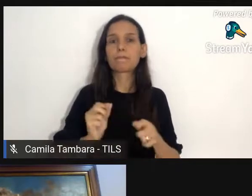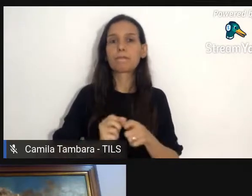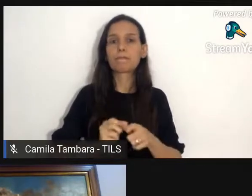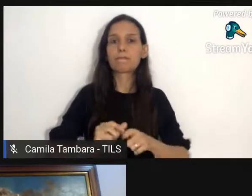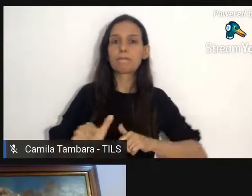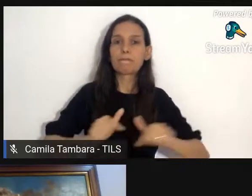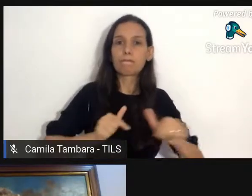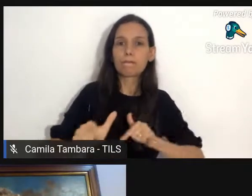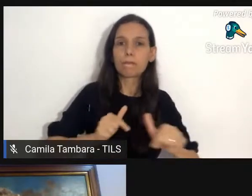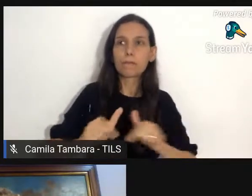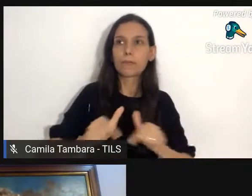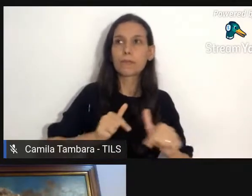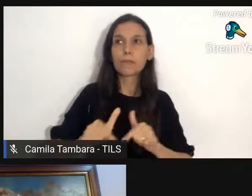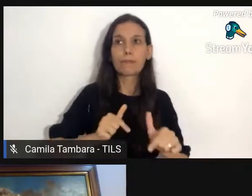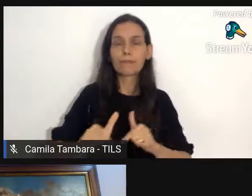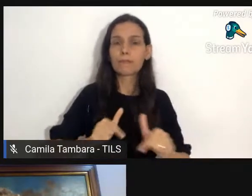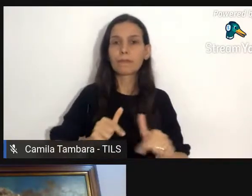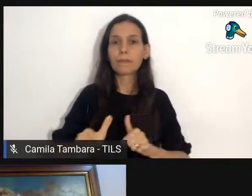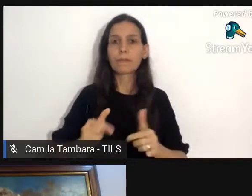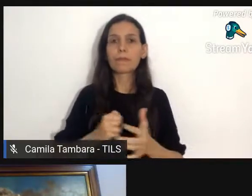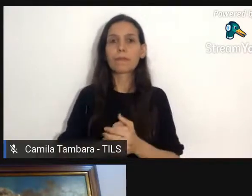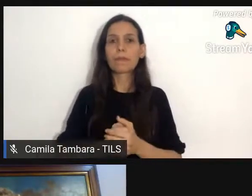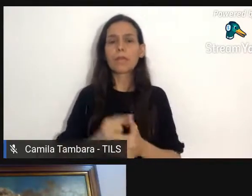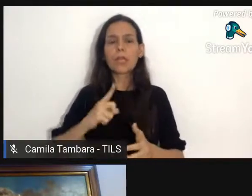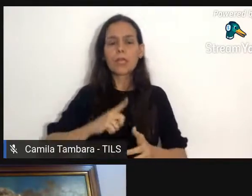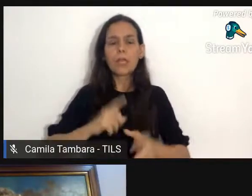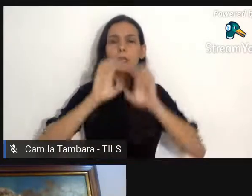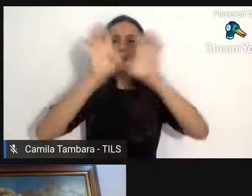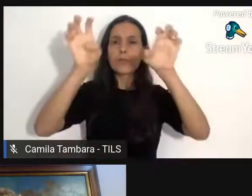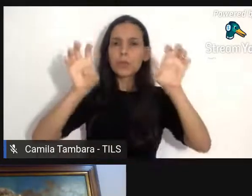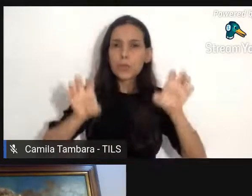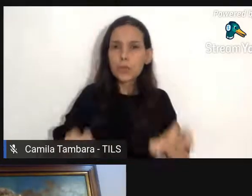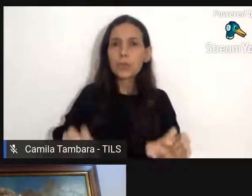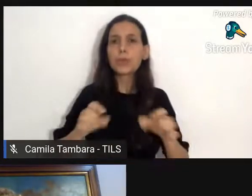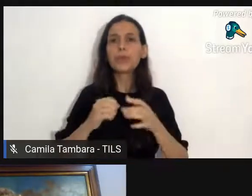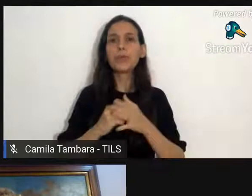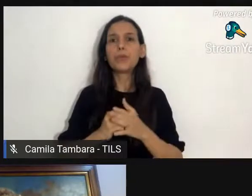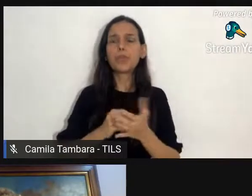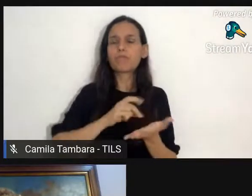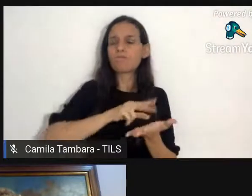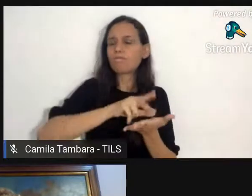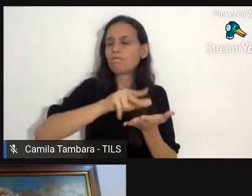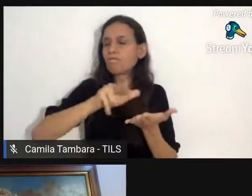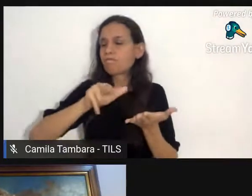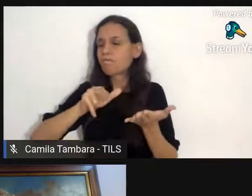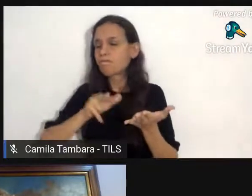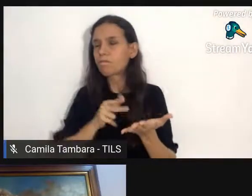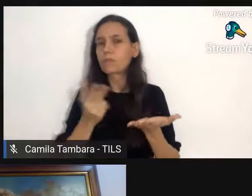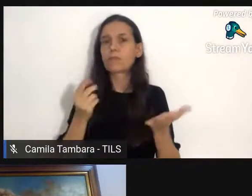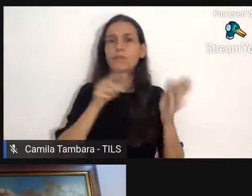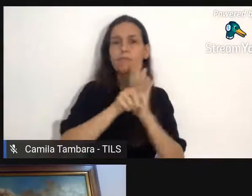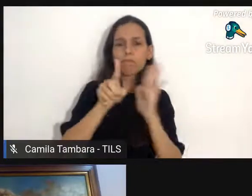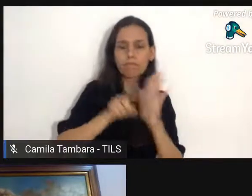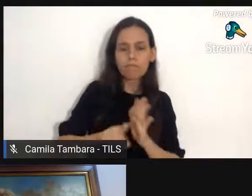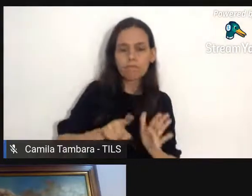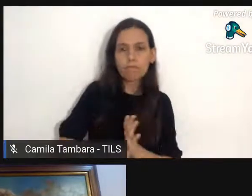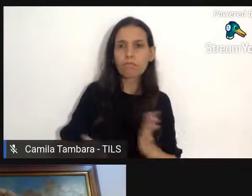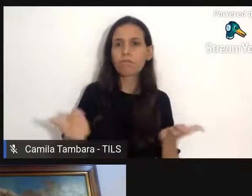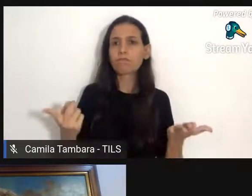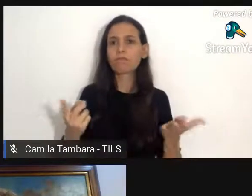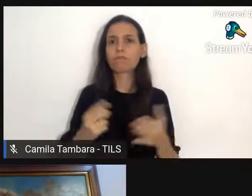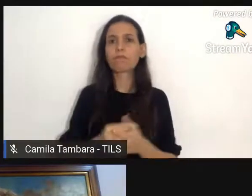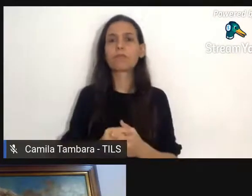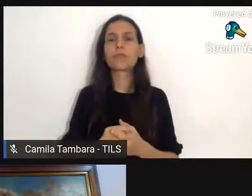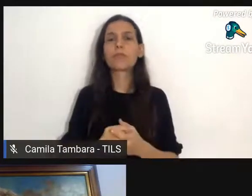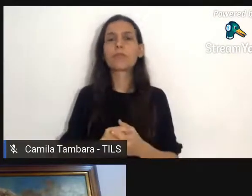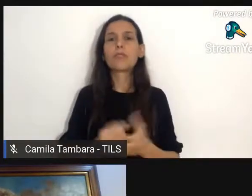toda uma estrutura com várias questões envolvidas, e essa situação agora de pandemia